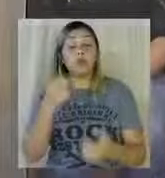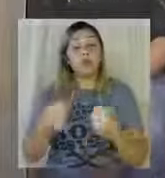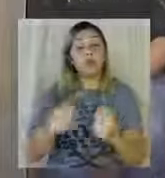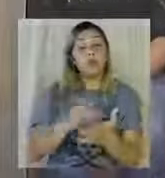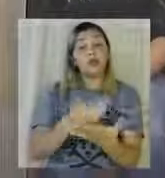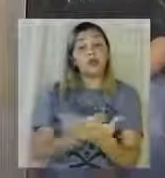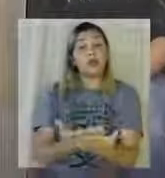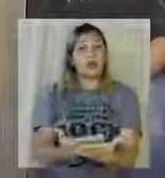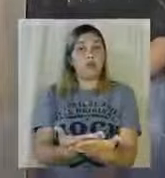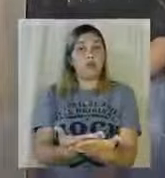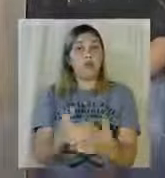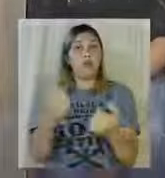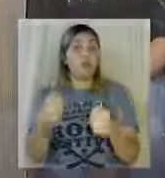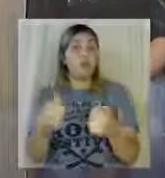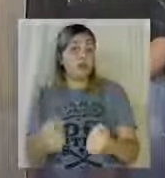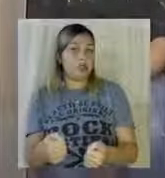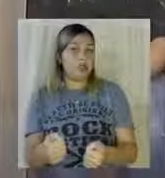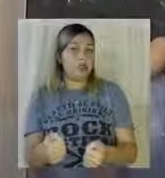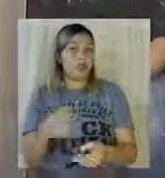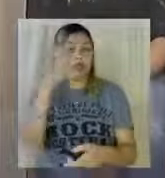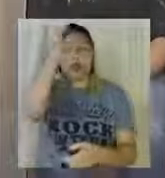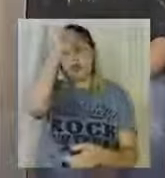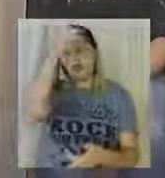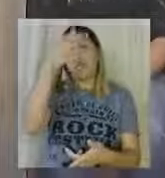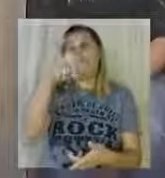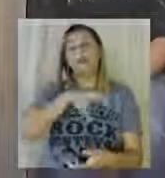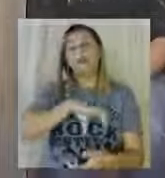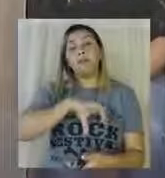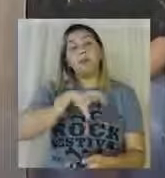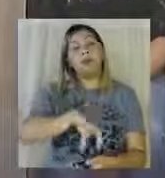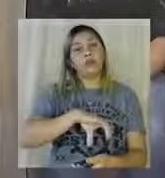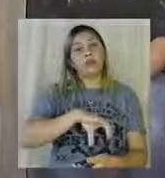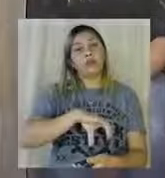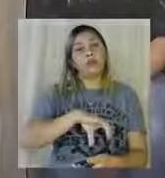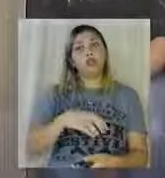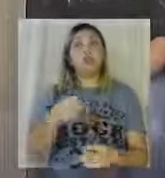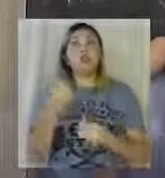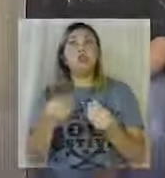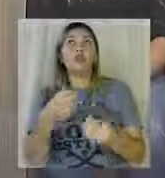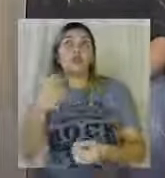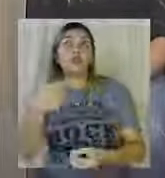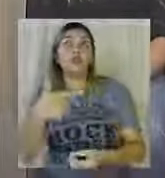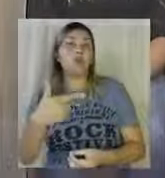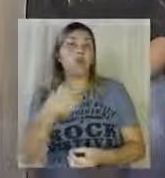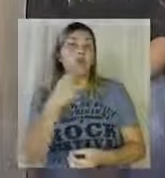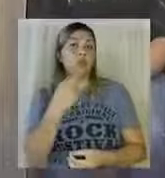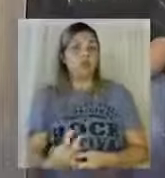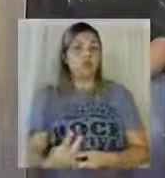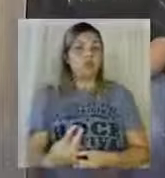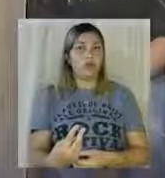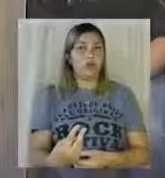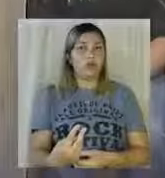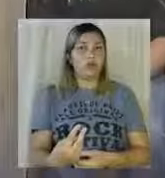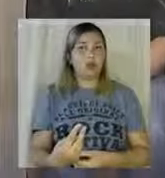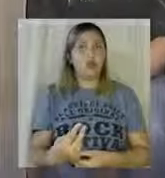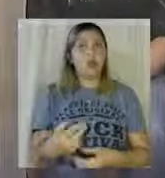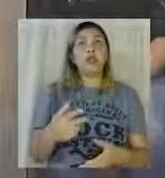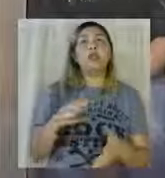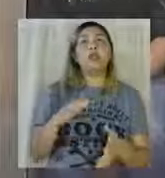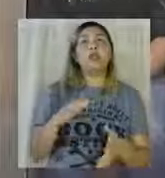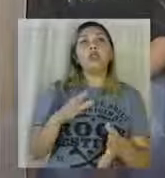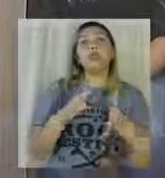que ele precisa aprender português como segunda língua e que a Libras é importante na vida